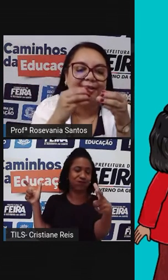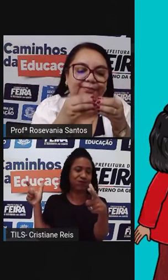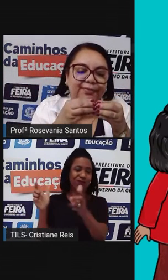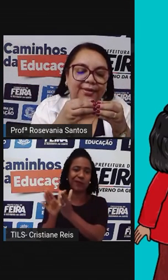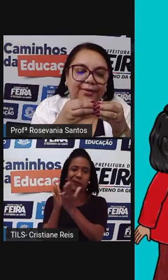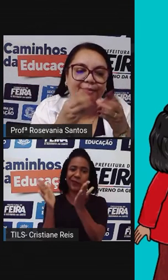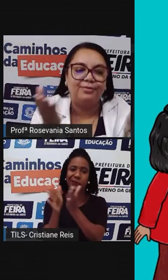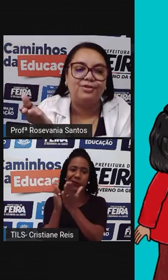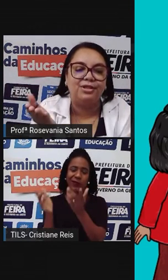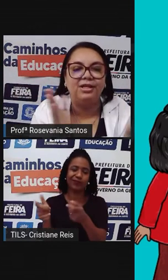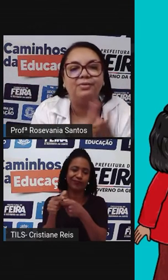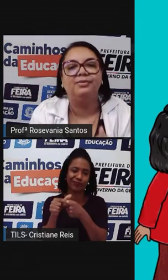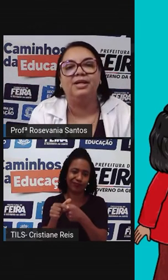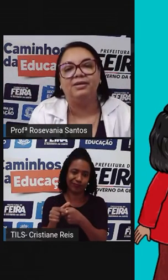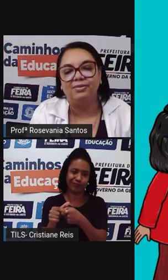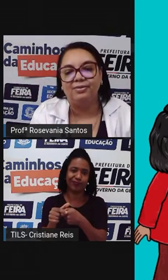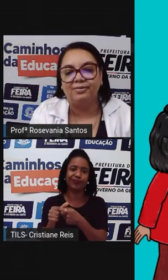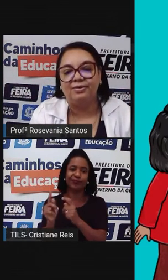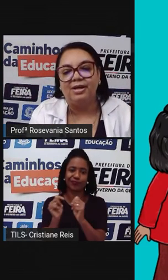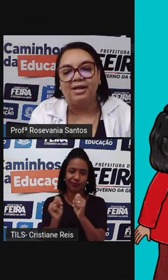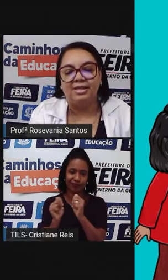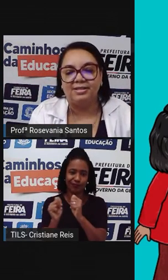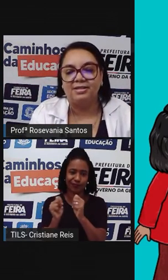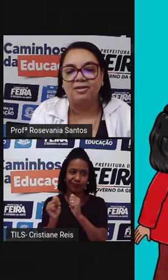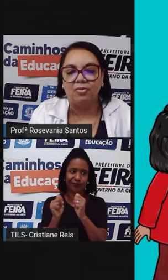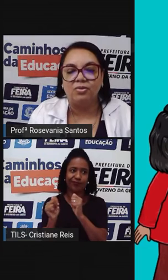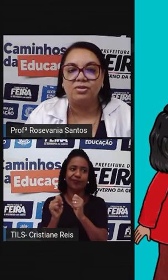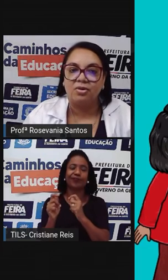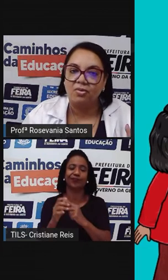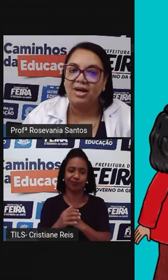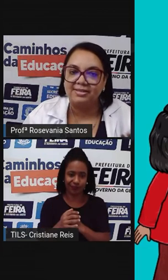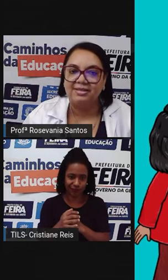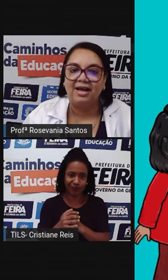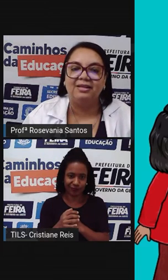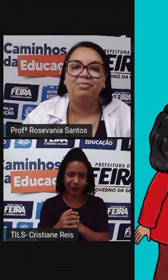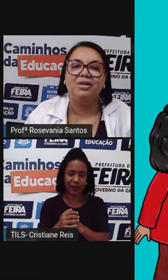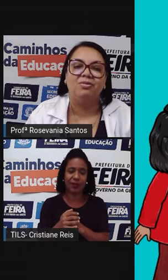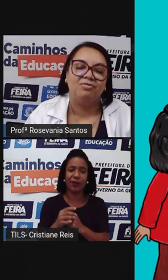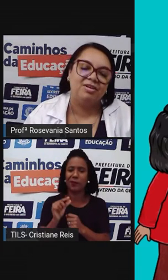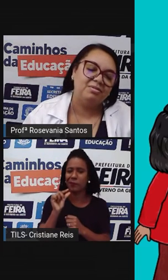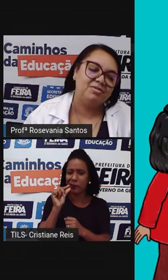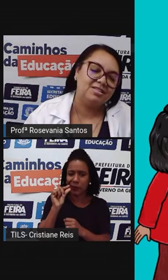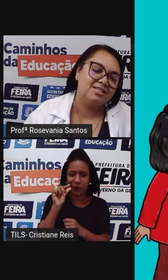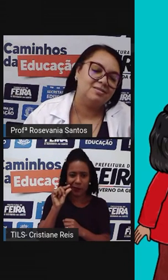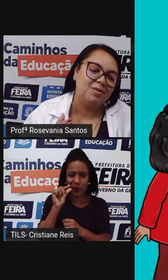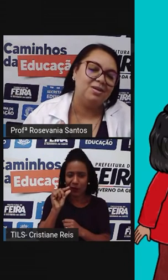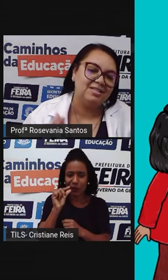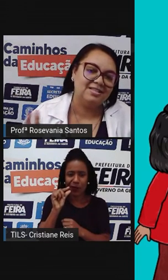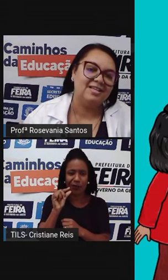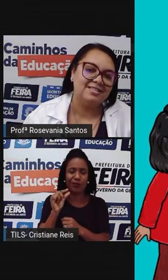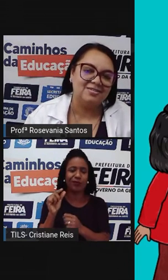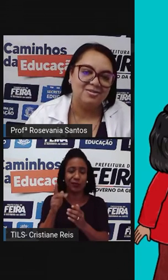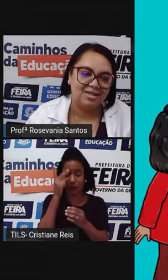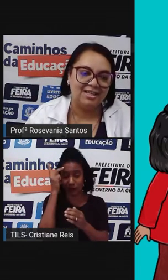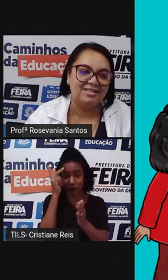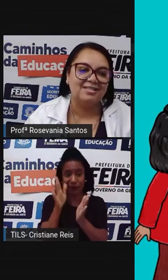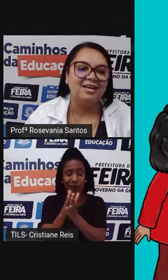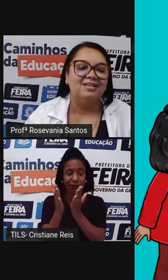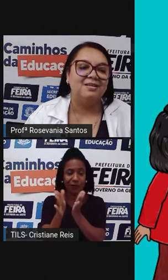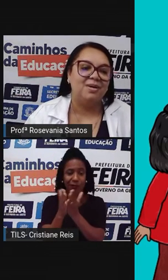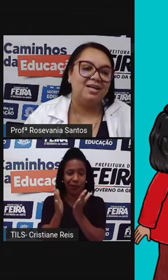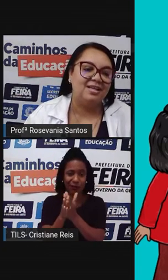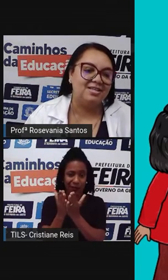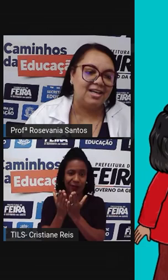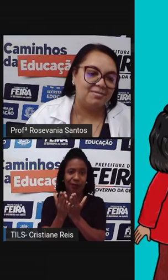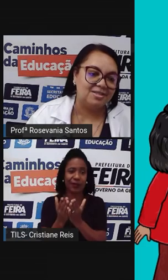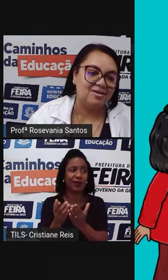população fica com um tiquinho, né, desses lucros, ou quase nada, porque, como eu falei para vocês, as pobrezas, elas são diferentes.